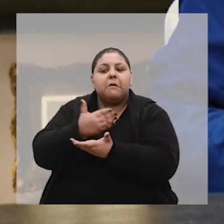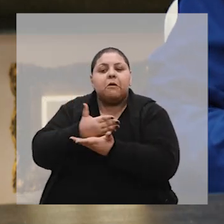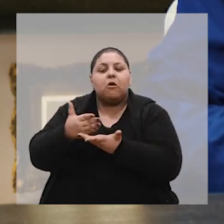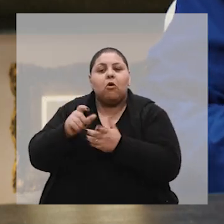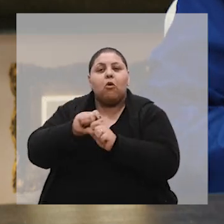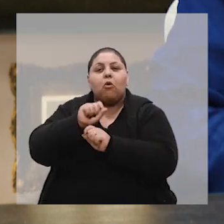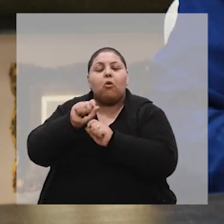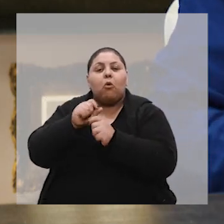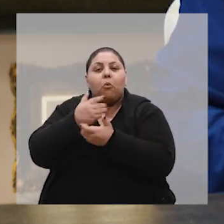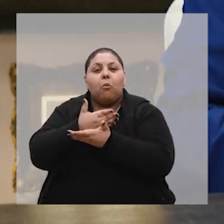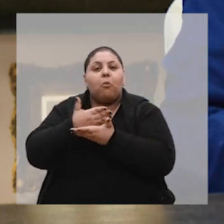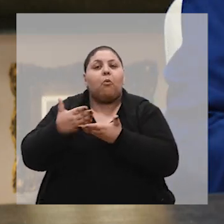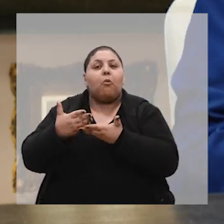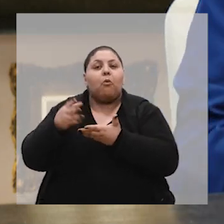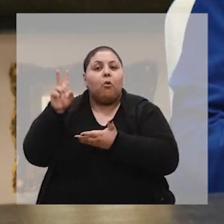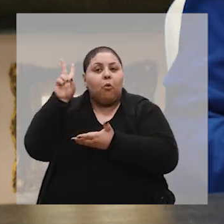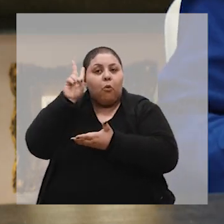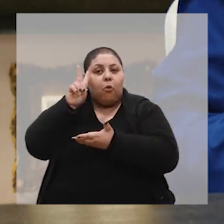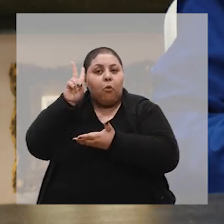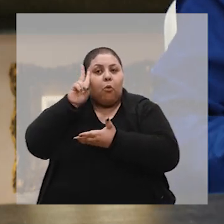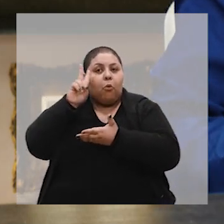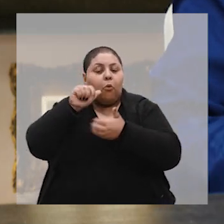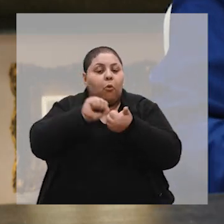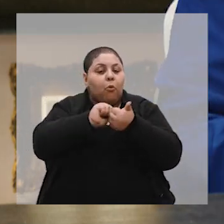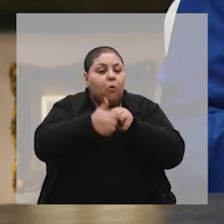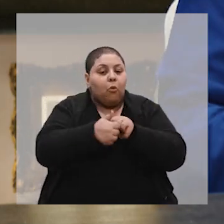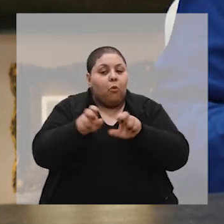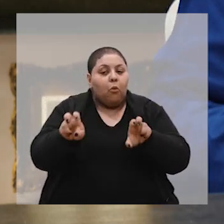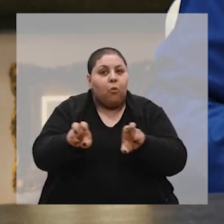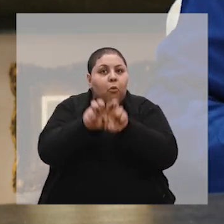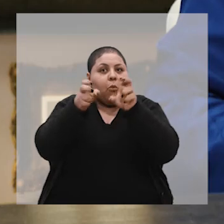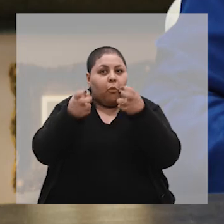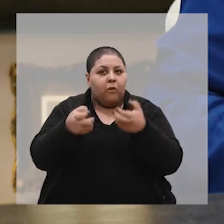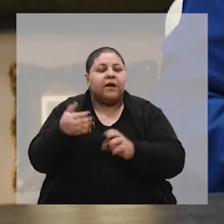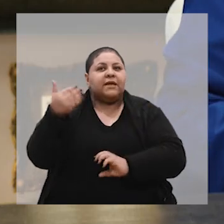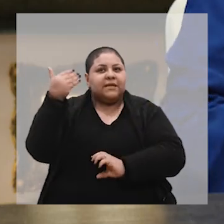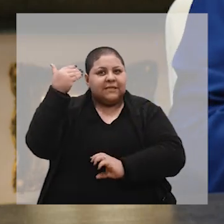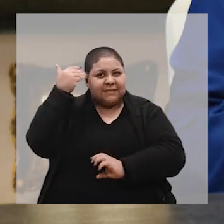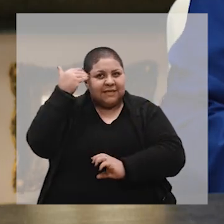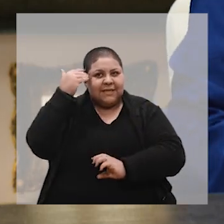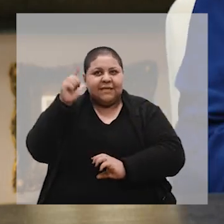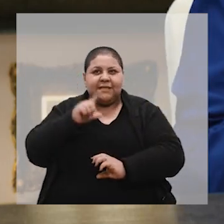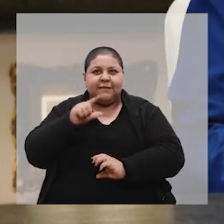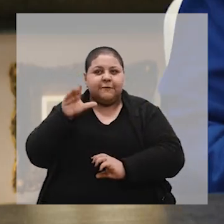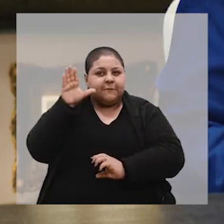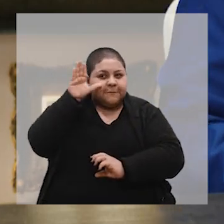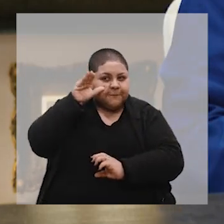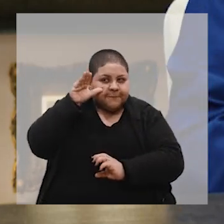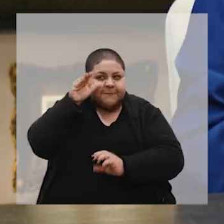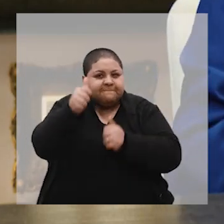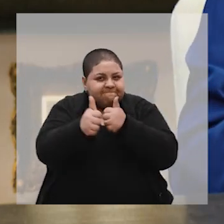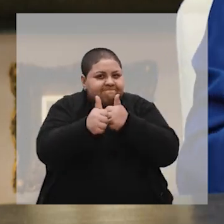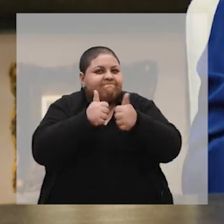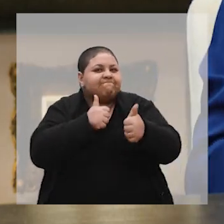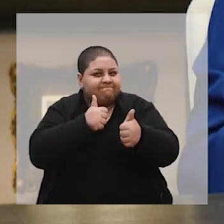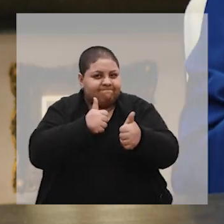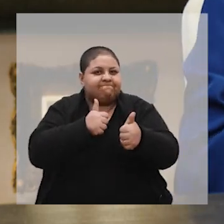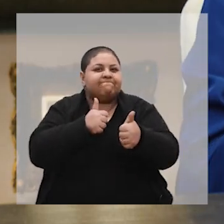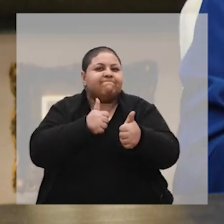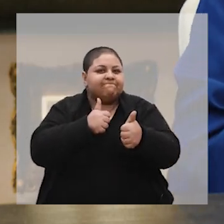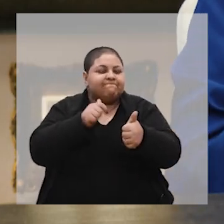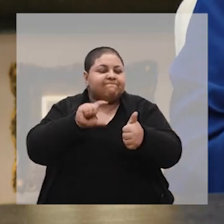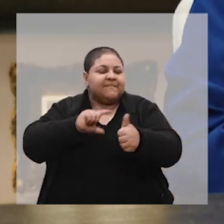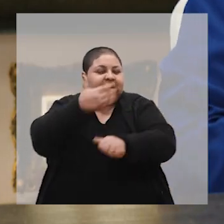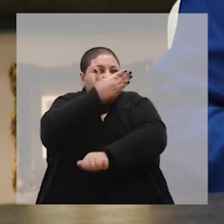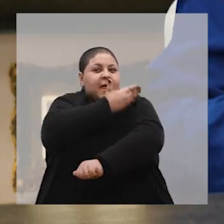inicialmente como é que começou a tua história com o esporte, com o futsal. Sei que tu também dá uma olhadinha pro atletismo, né? Tem